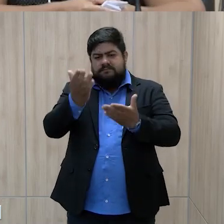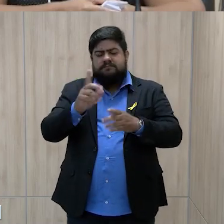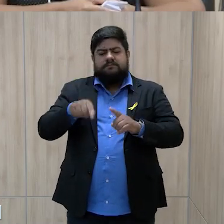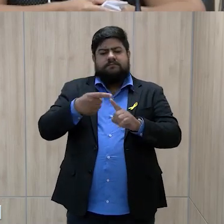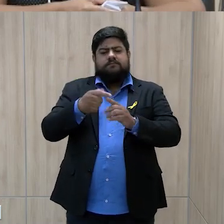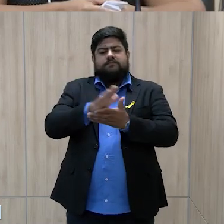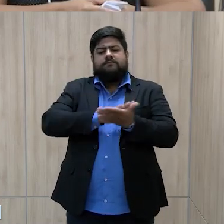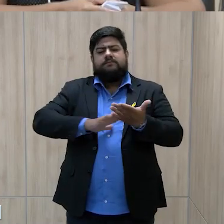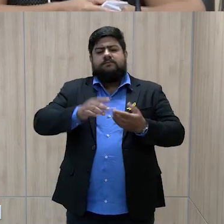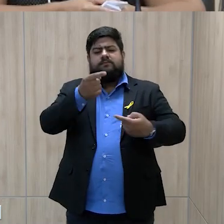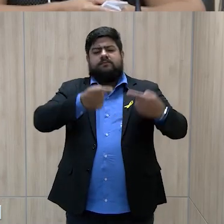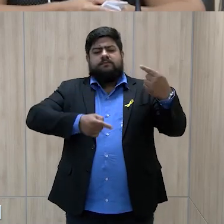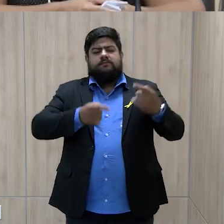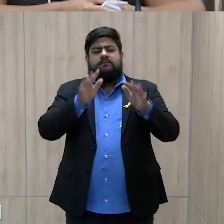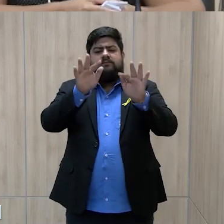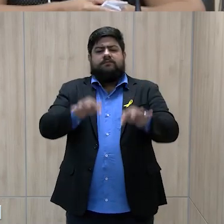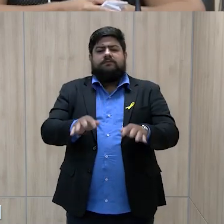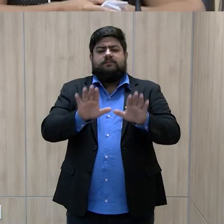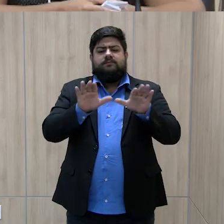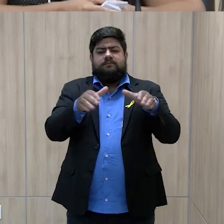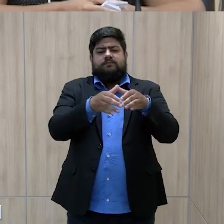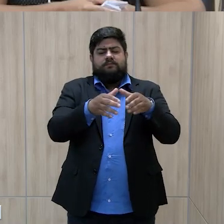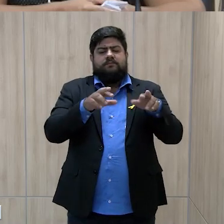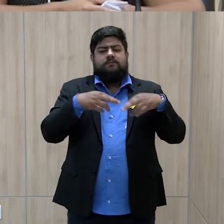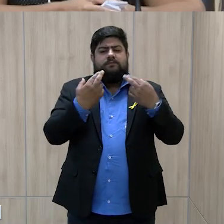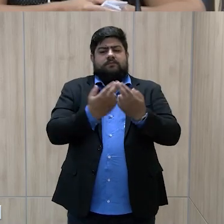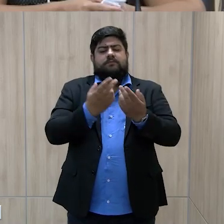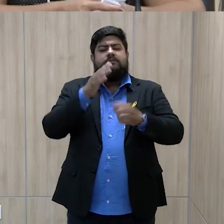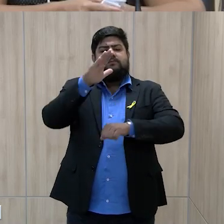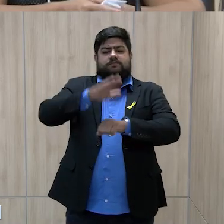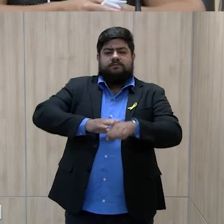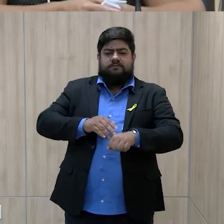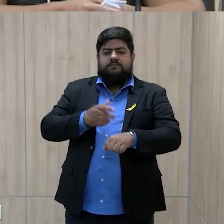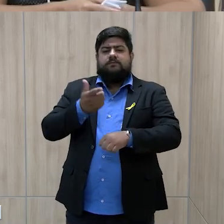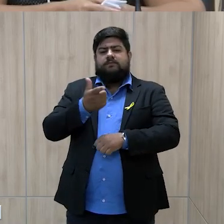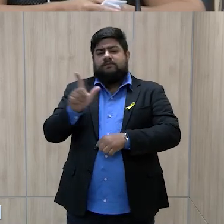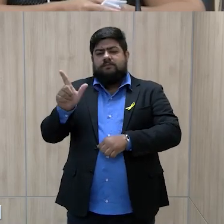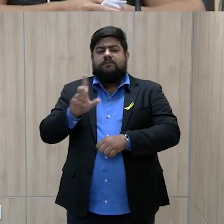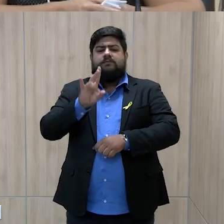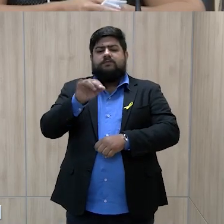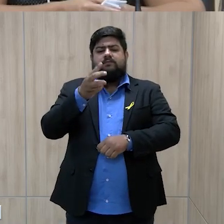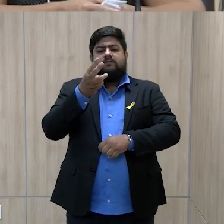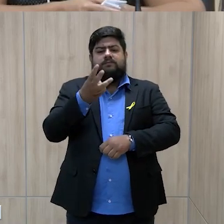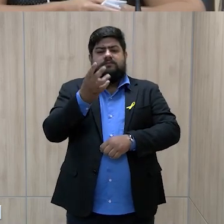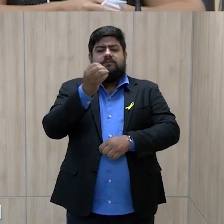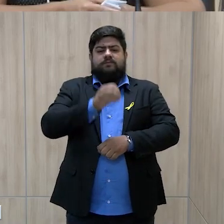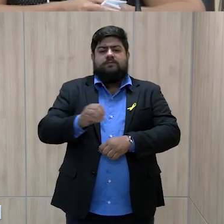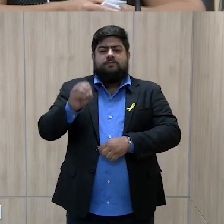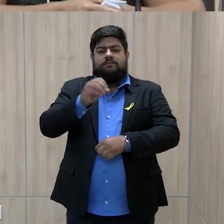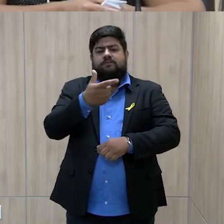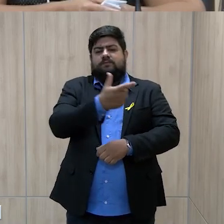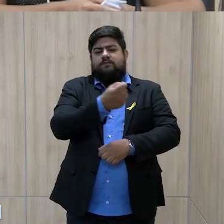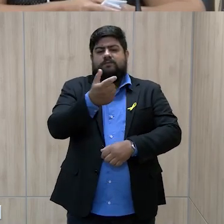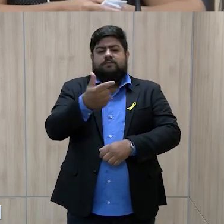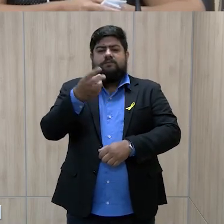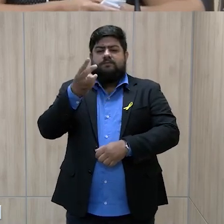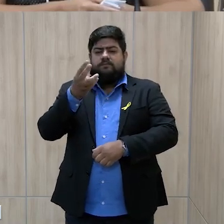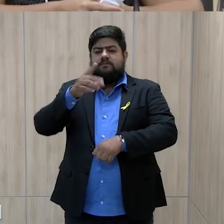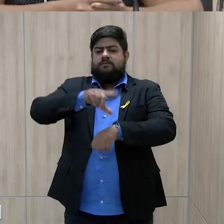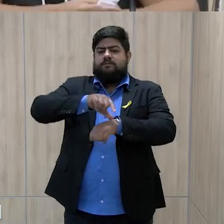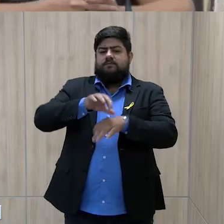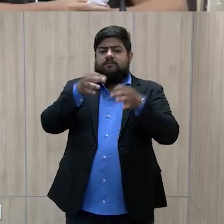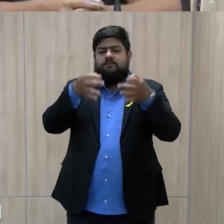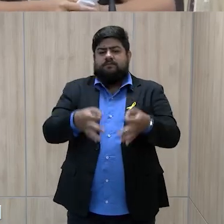agradecimento nada mais havendo a tratar está encerrada Presidente reunião convoca reunião ordinária para o dia 3 de outubro de